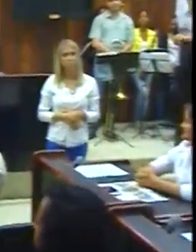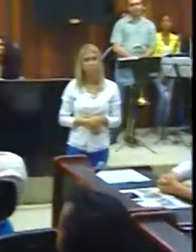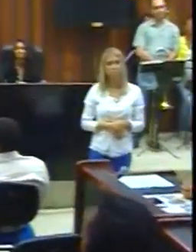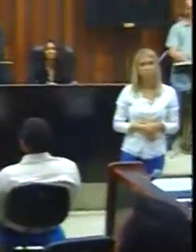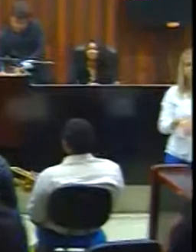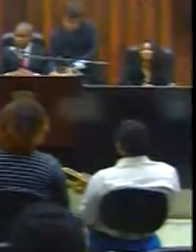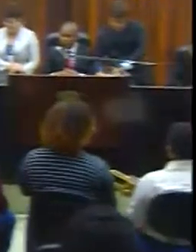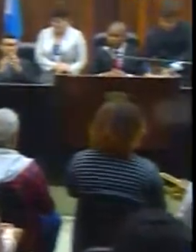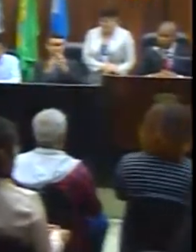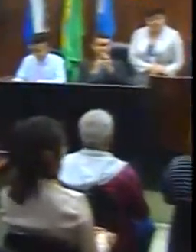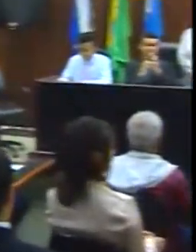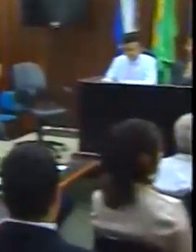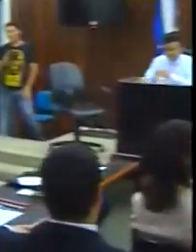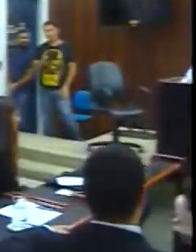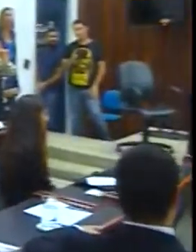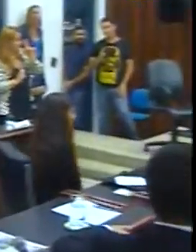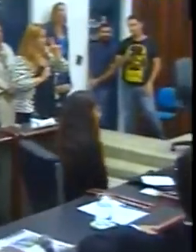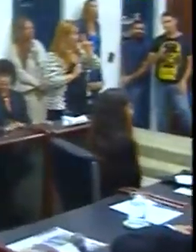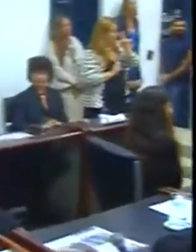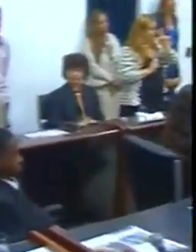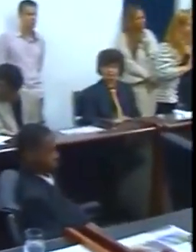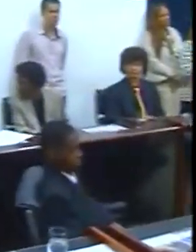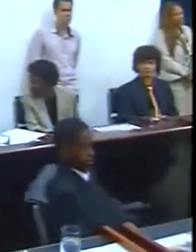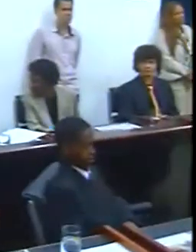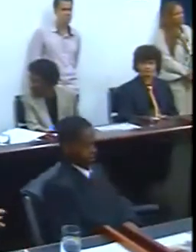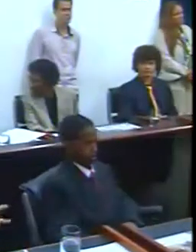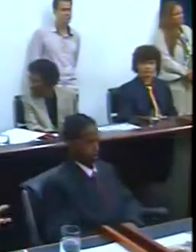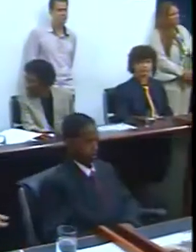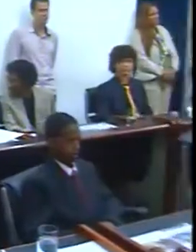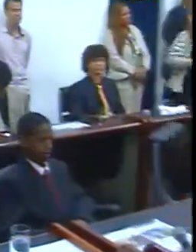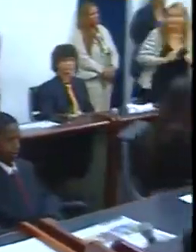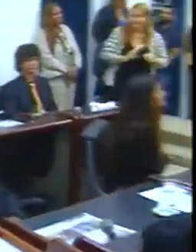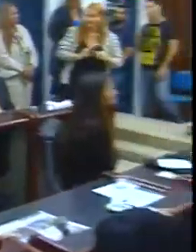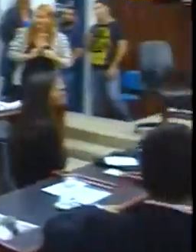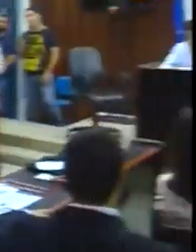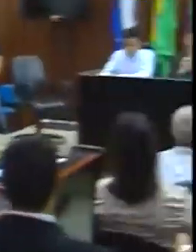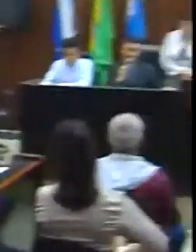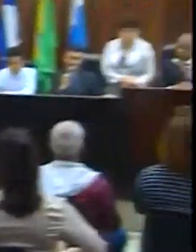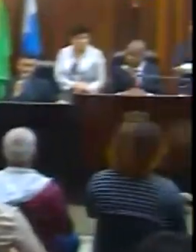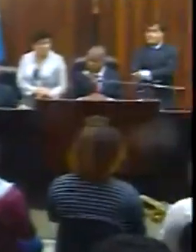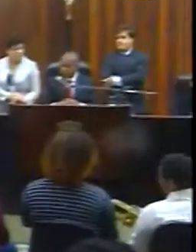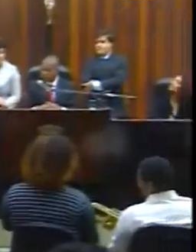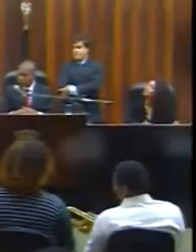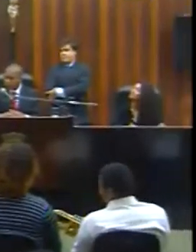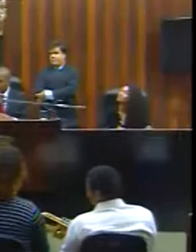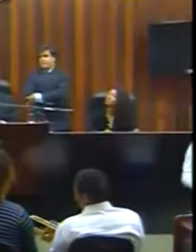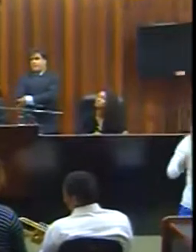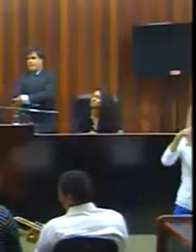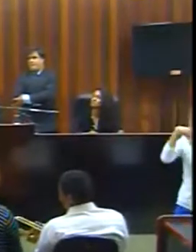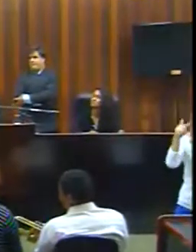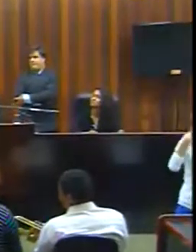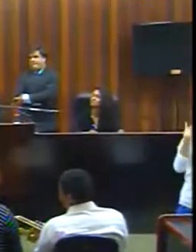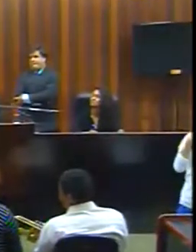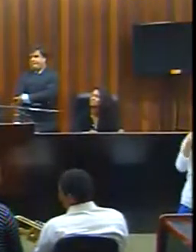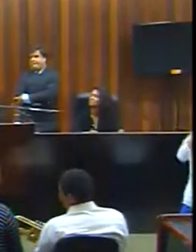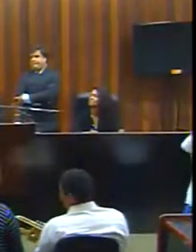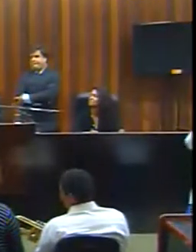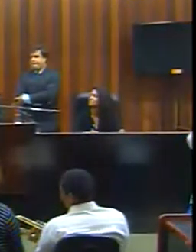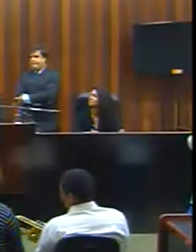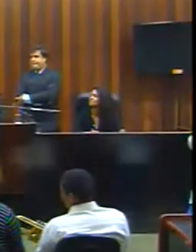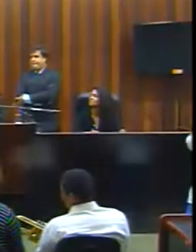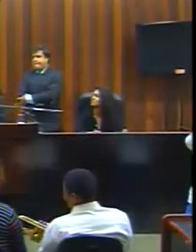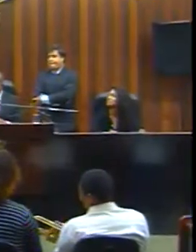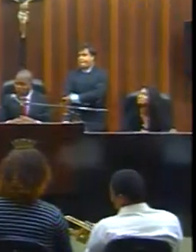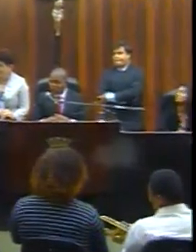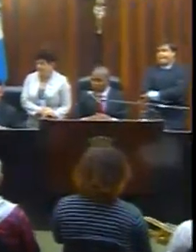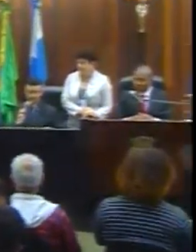Mais ninguém? Então vamos dar início à votação. Com a palavra, a nobre vereadora Ana Beatriz Lopes